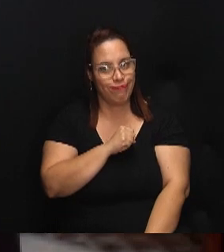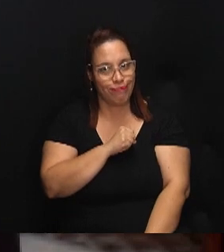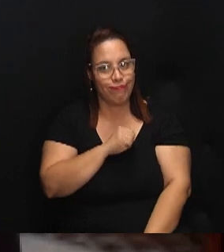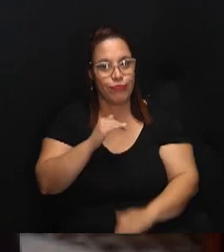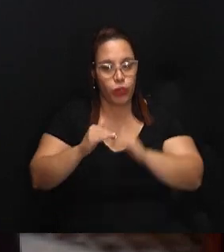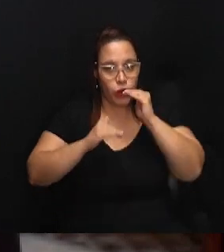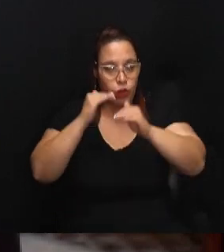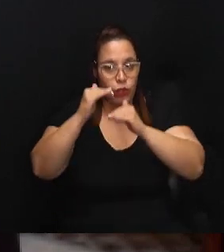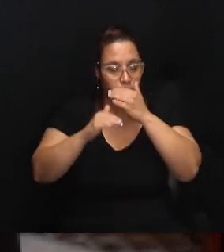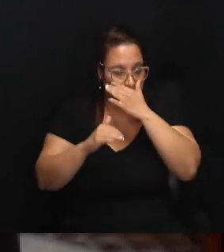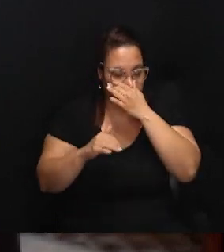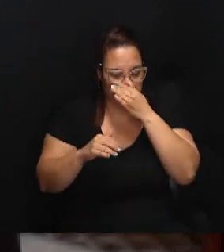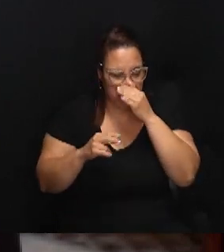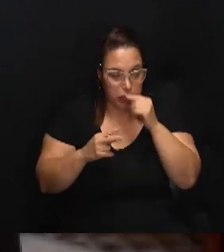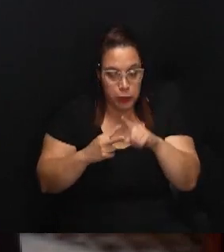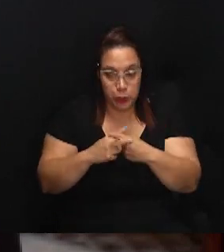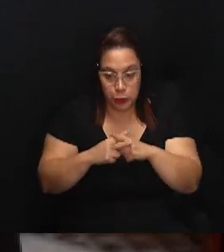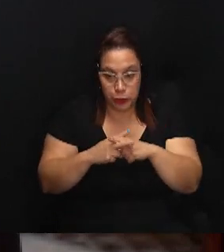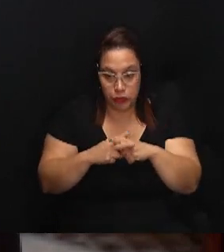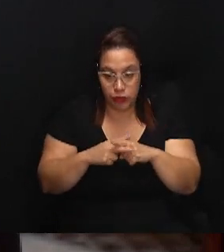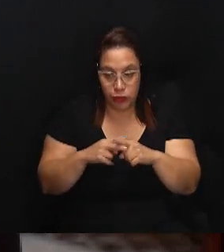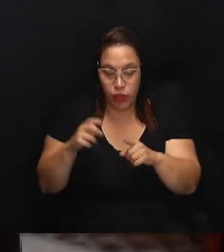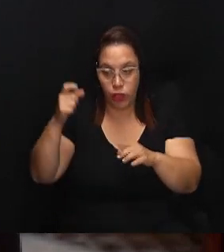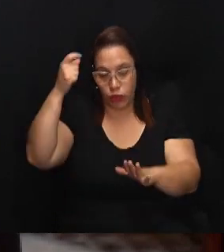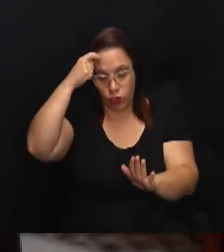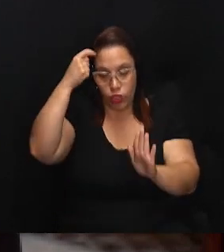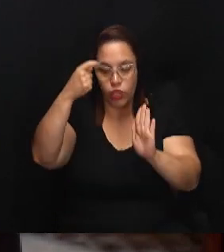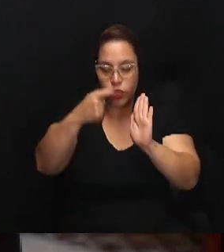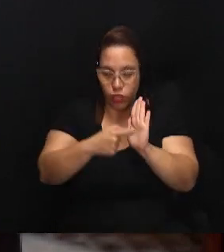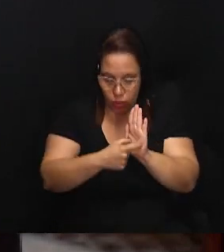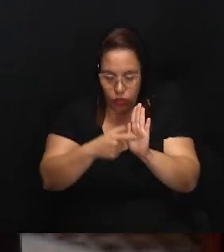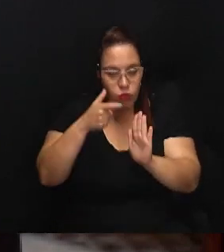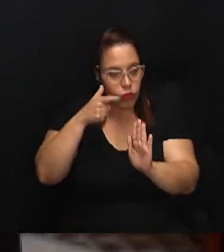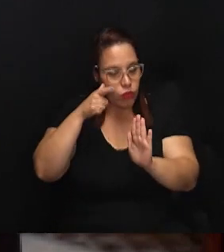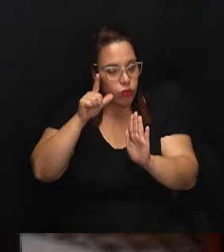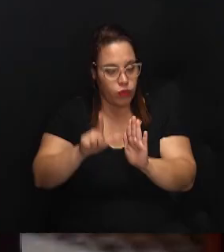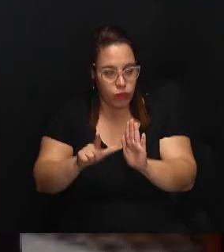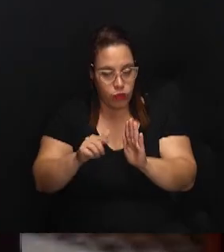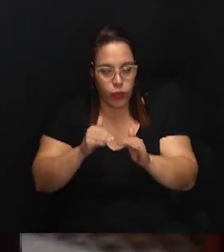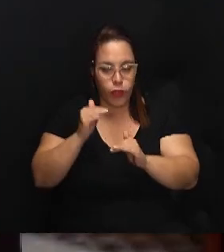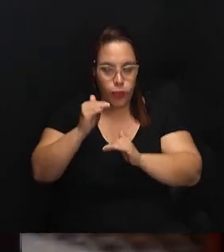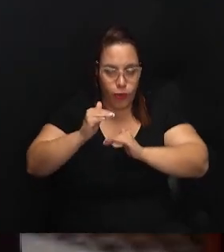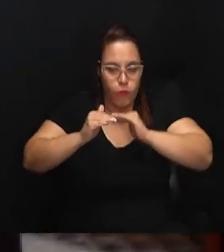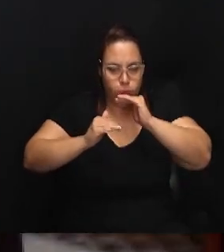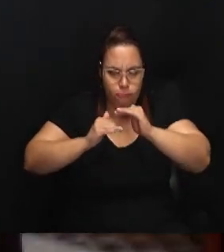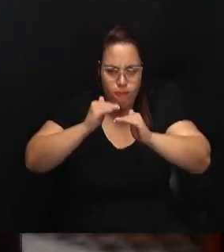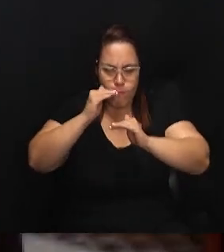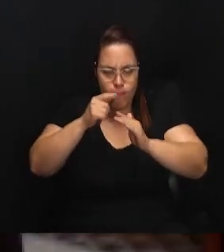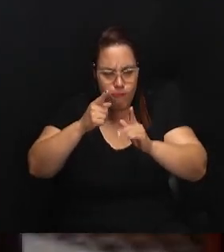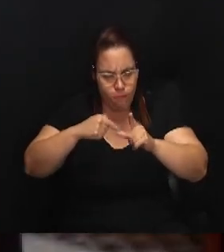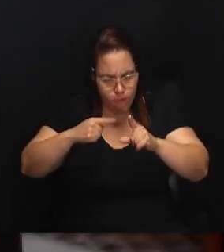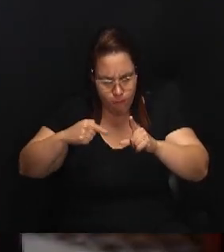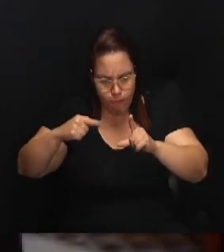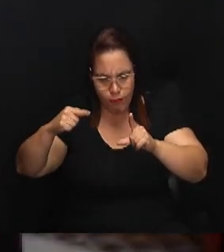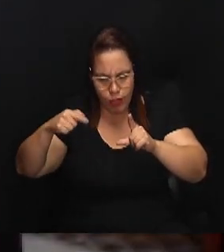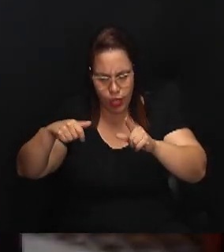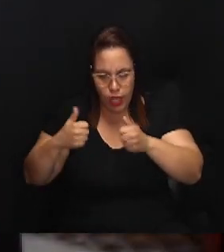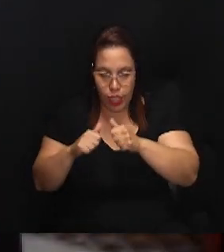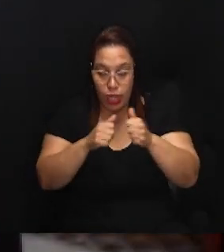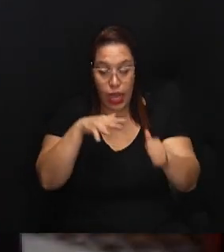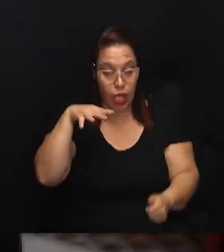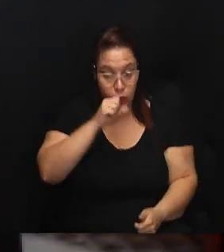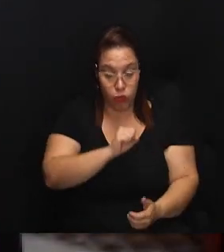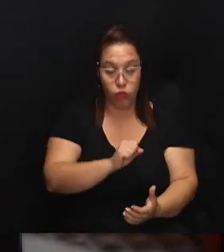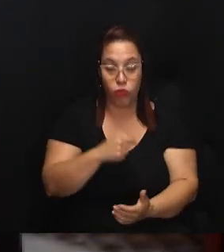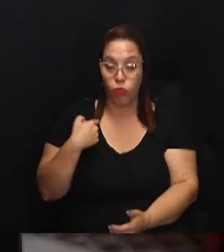teve que também desenvolver ferramentas de inteligência artificial para conseguir processar e analisar esses